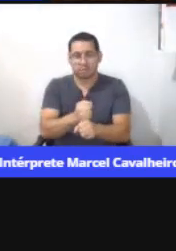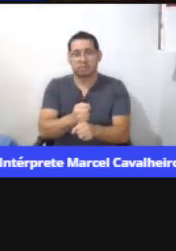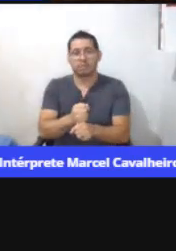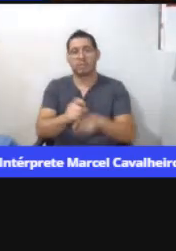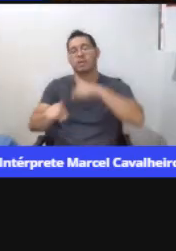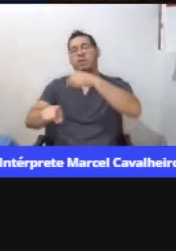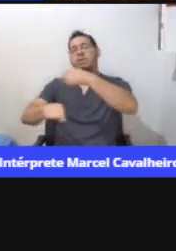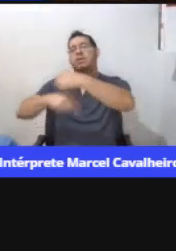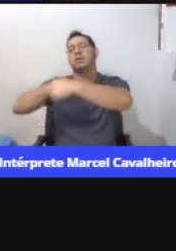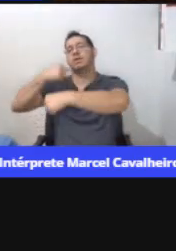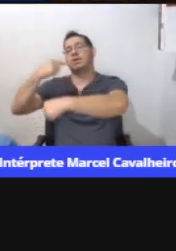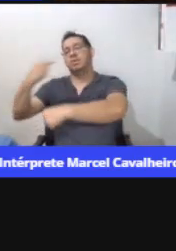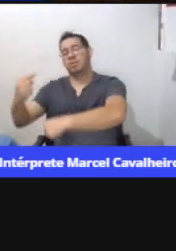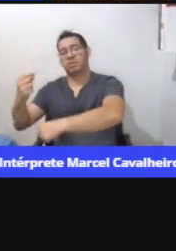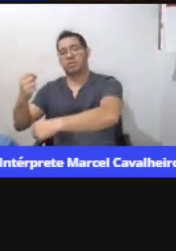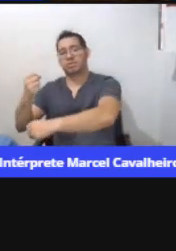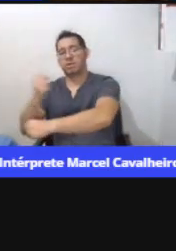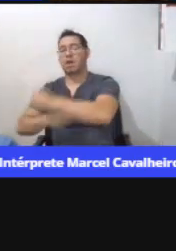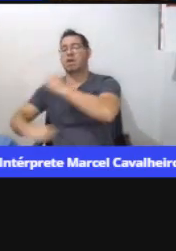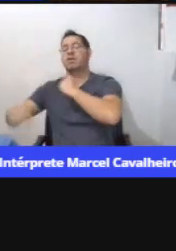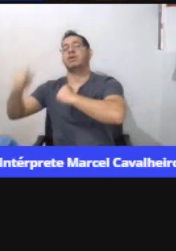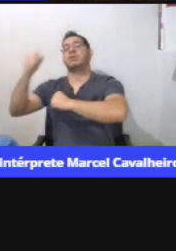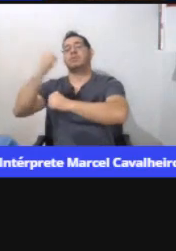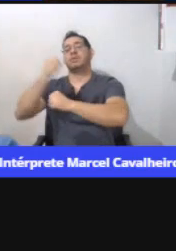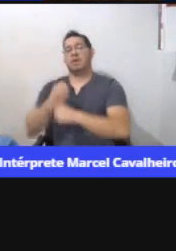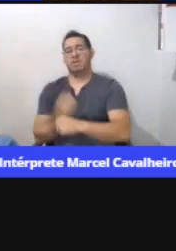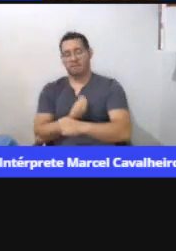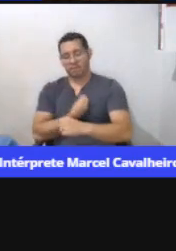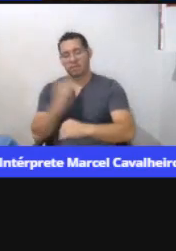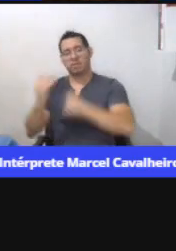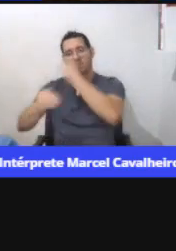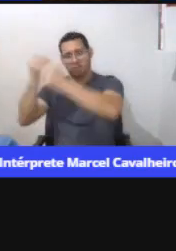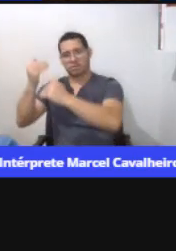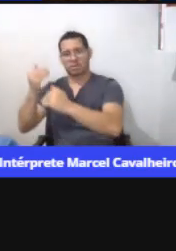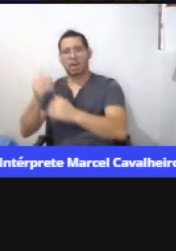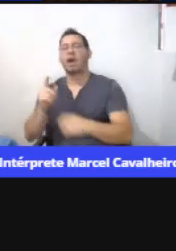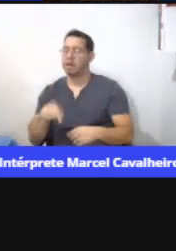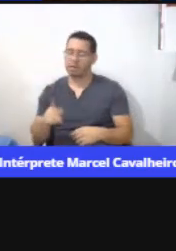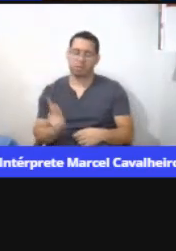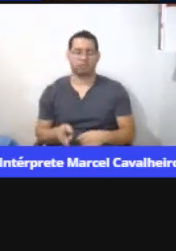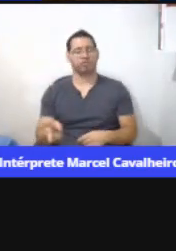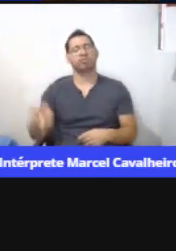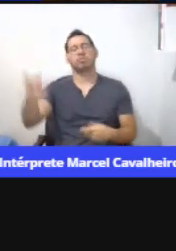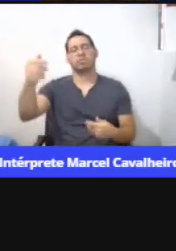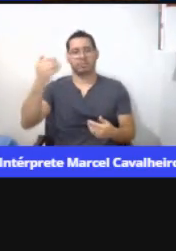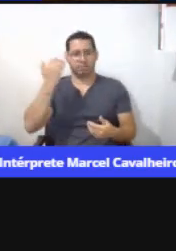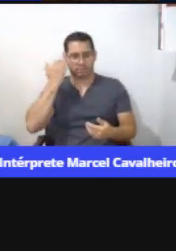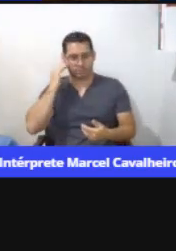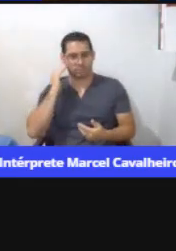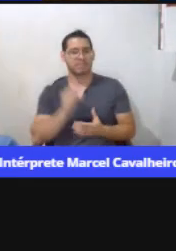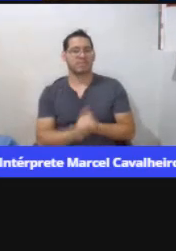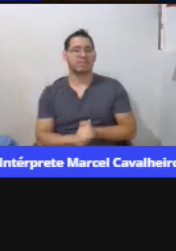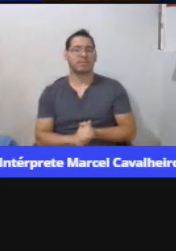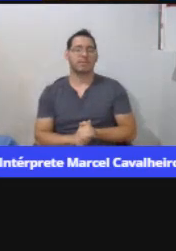as habilidades do ano anterior de vida e evolução. E assim sucessivamente.